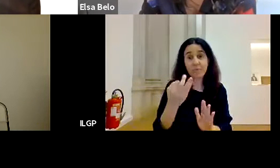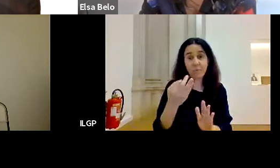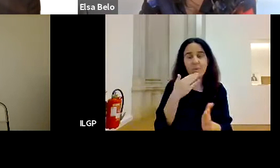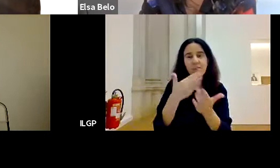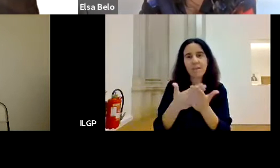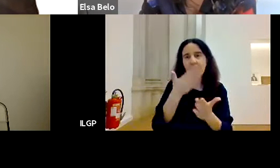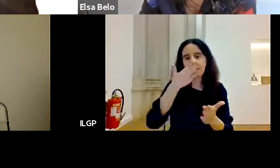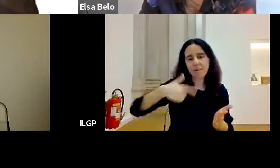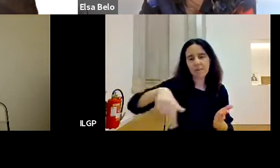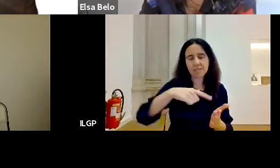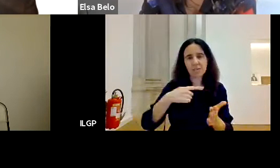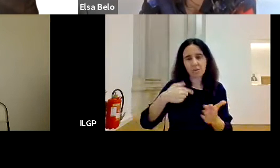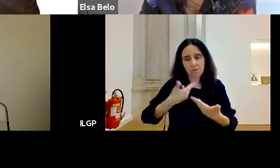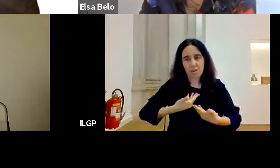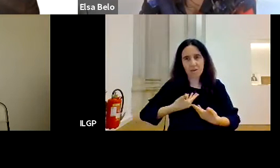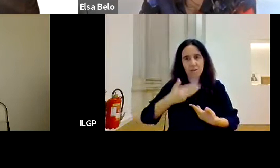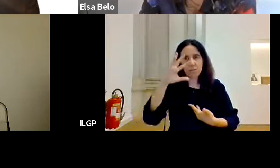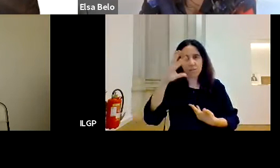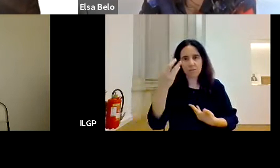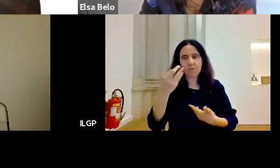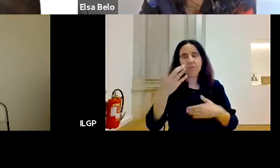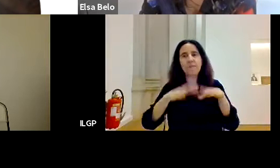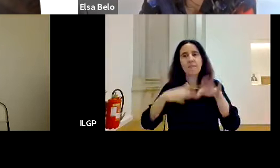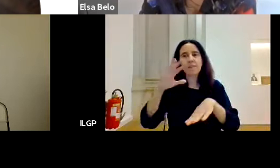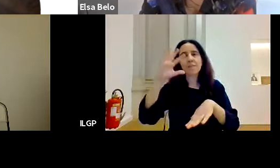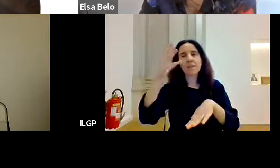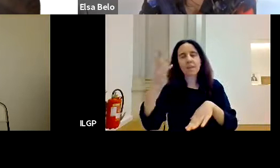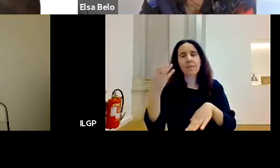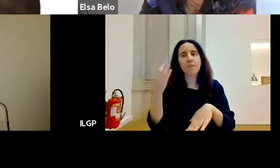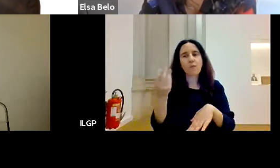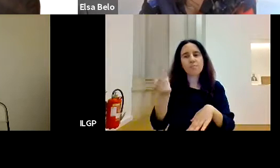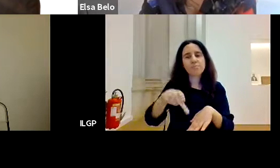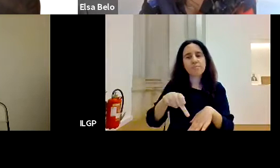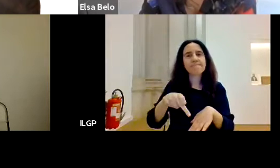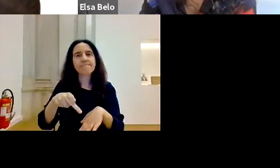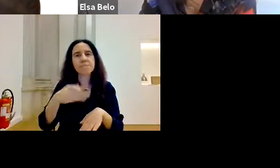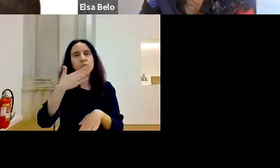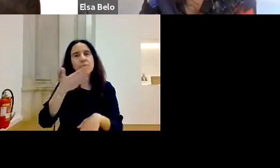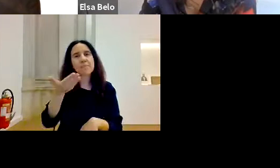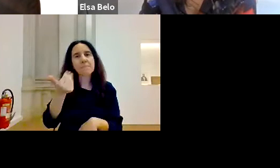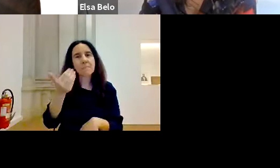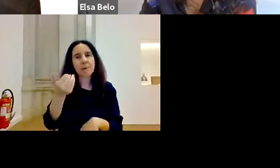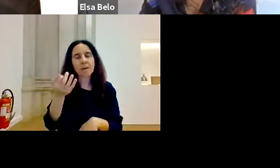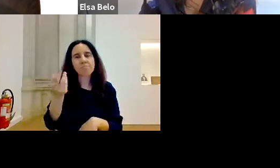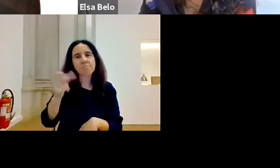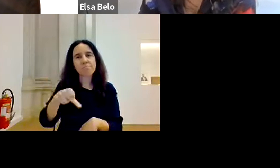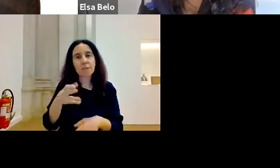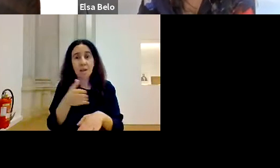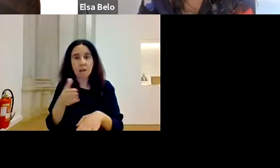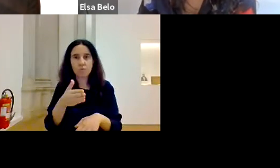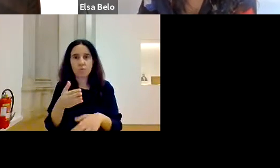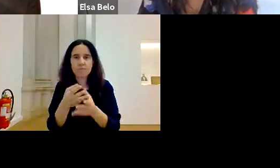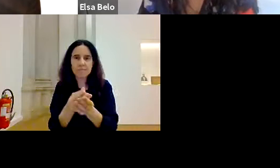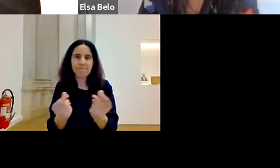parecer que nos organismos em que tal aconteceu, porventura havia insuficiências que estavam na altura de serem